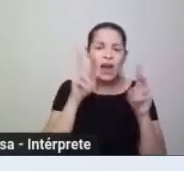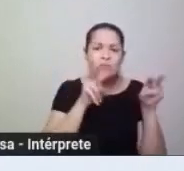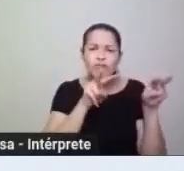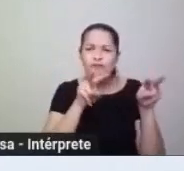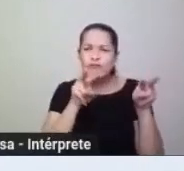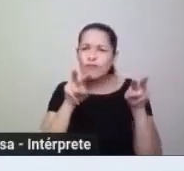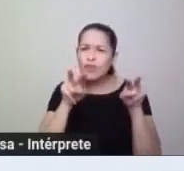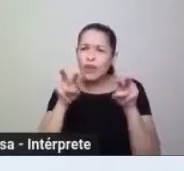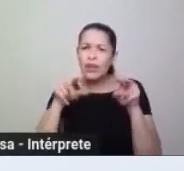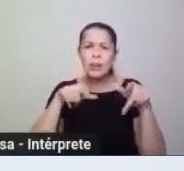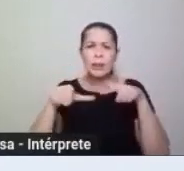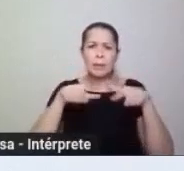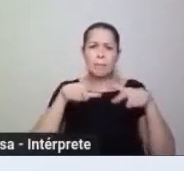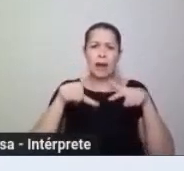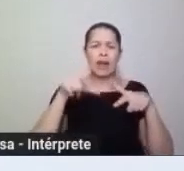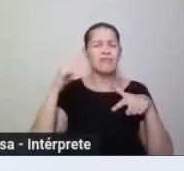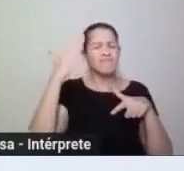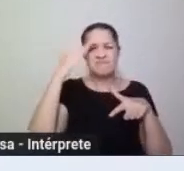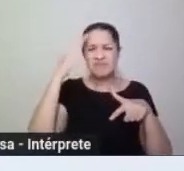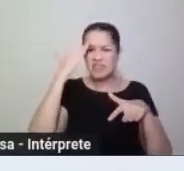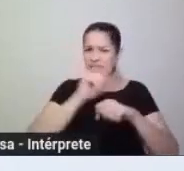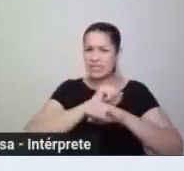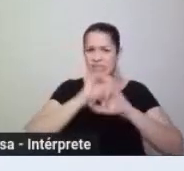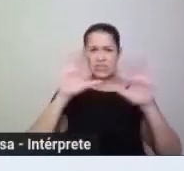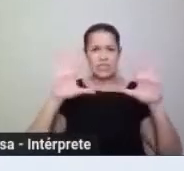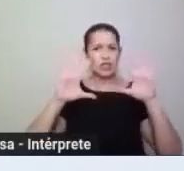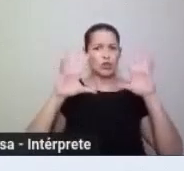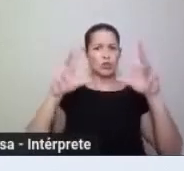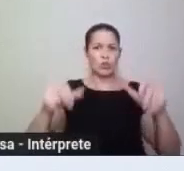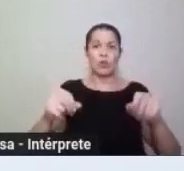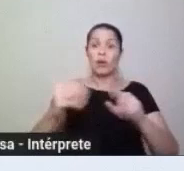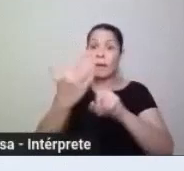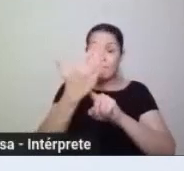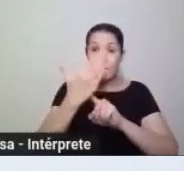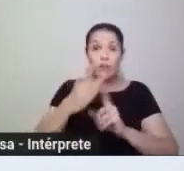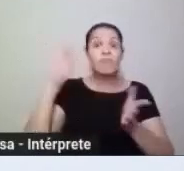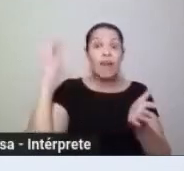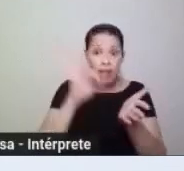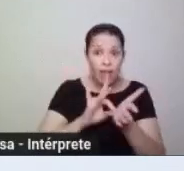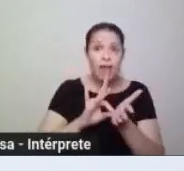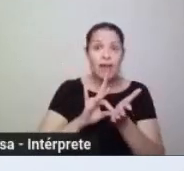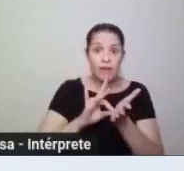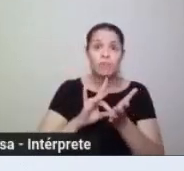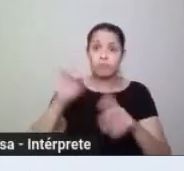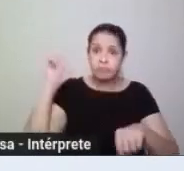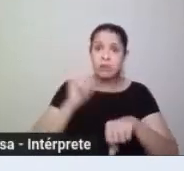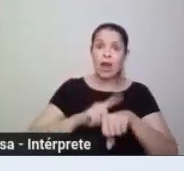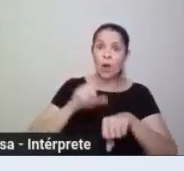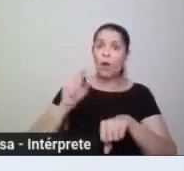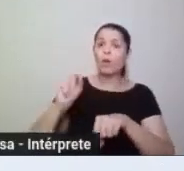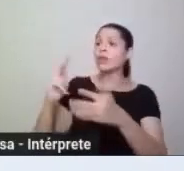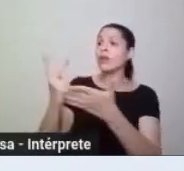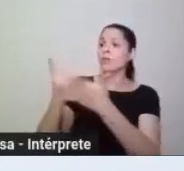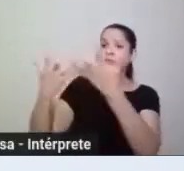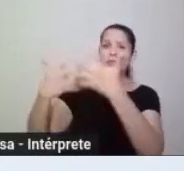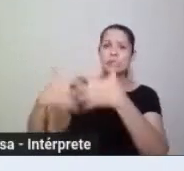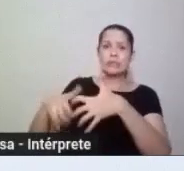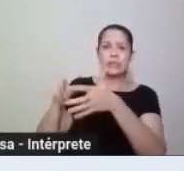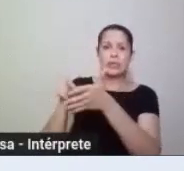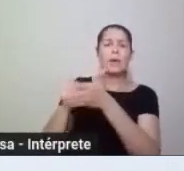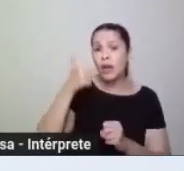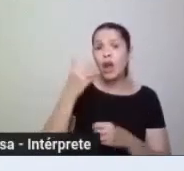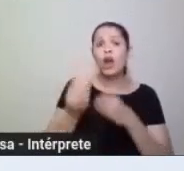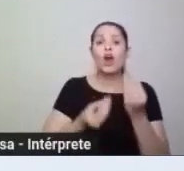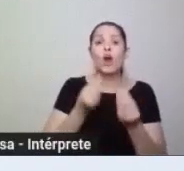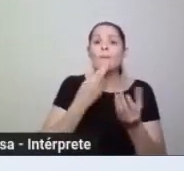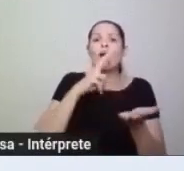trabalhar dentro dela, sabe? E ela traz um insight real, ela traz um insight verdadeiro, a gente pode confiar